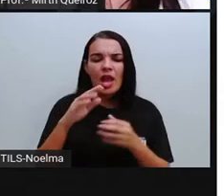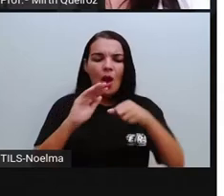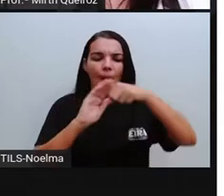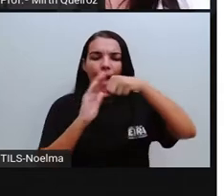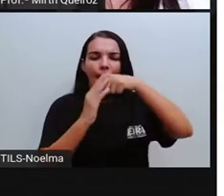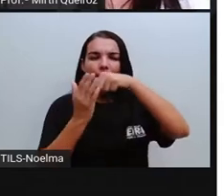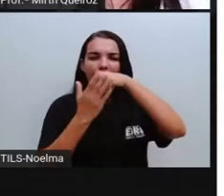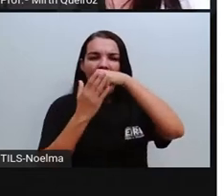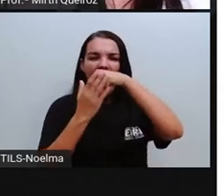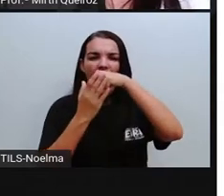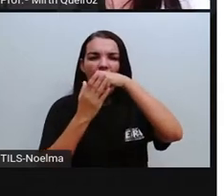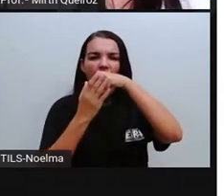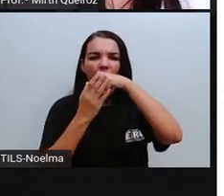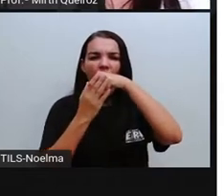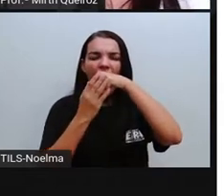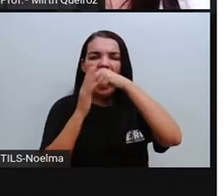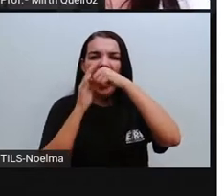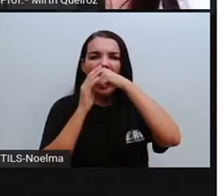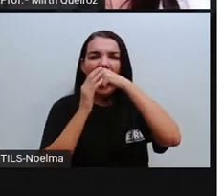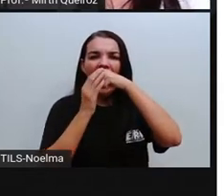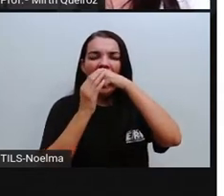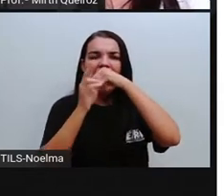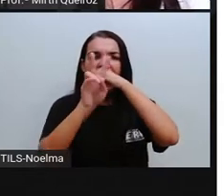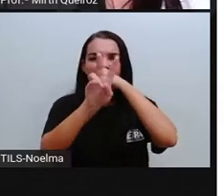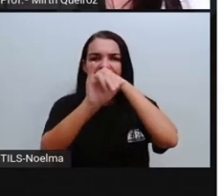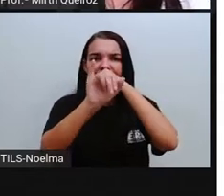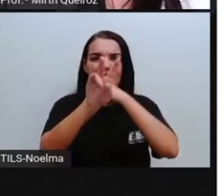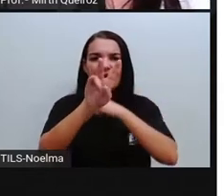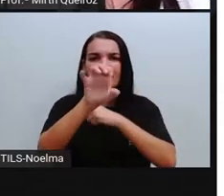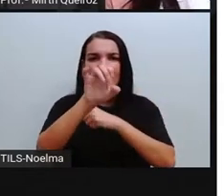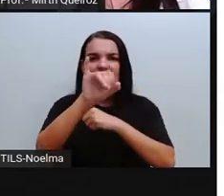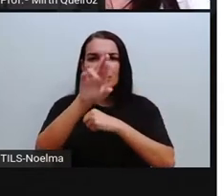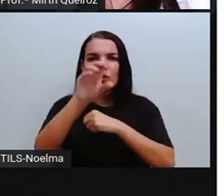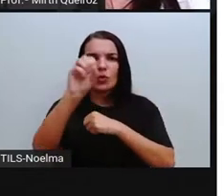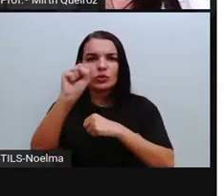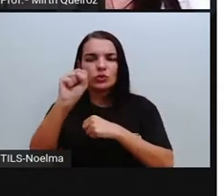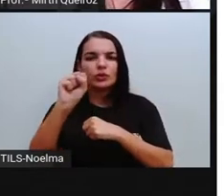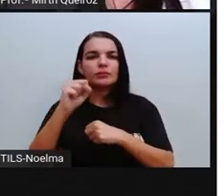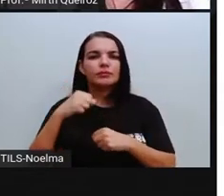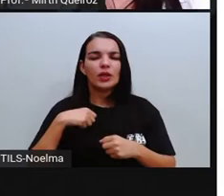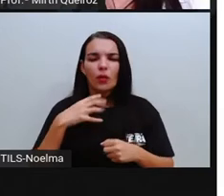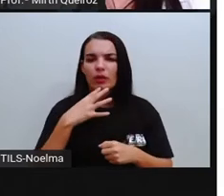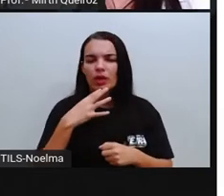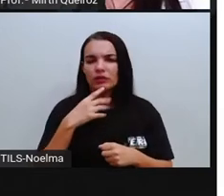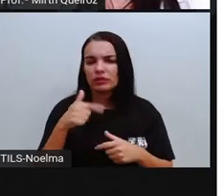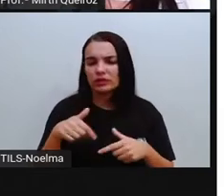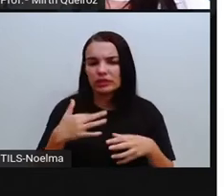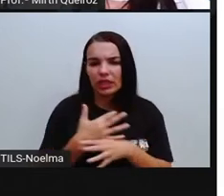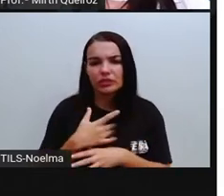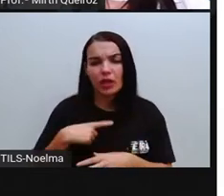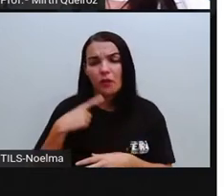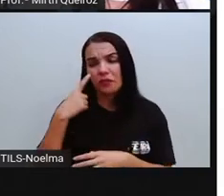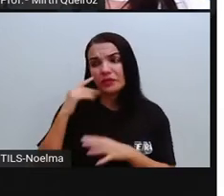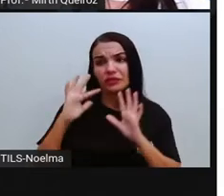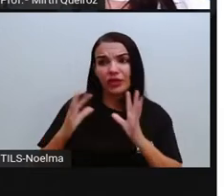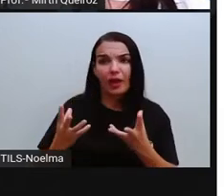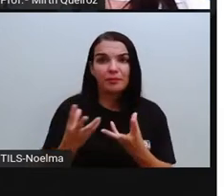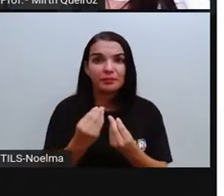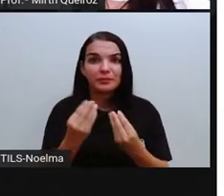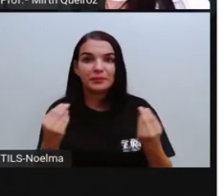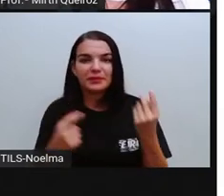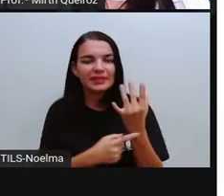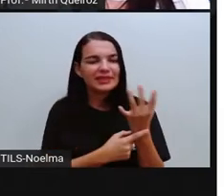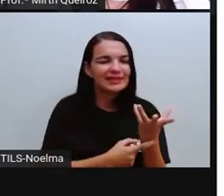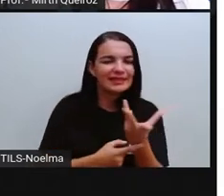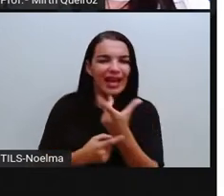eu sei, embora eu não conheça muito bem a cidade, né, porque eu não sou daqui, mas eu já vi várias dessas obras